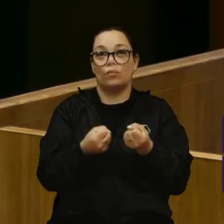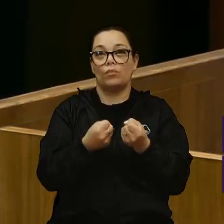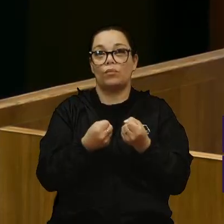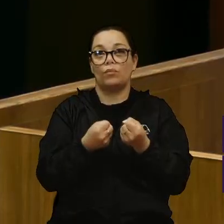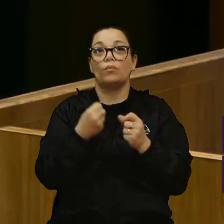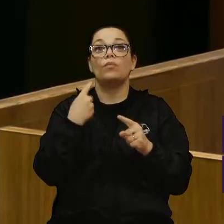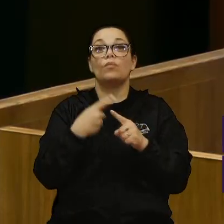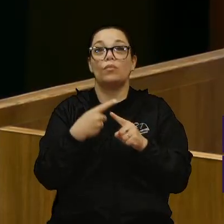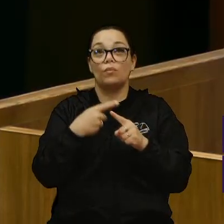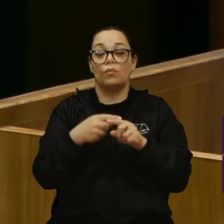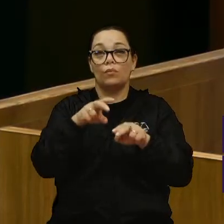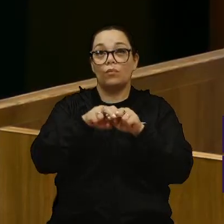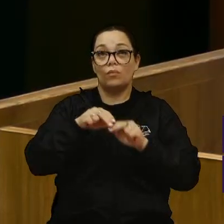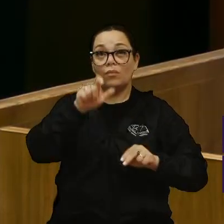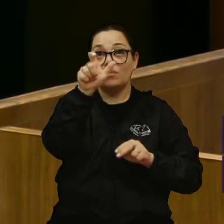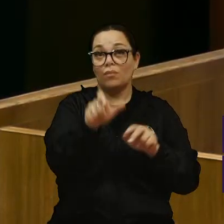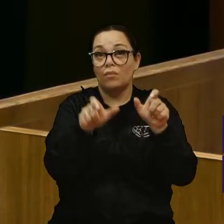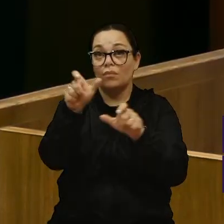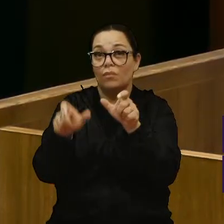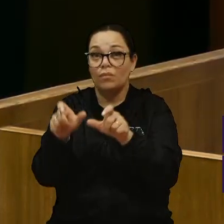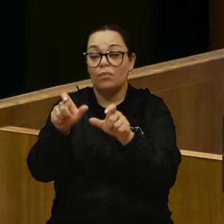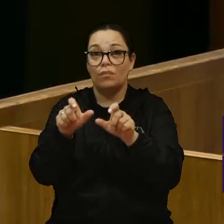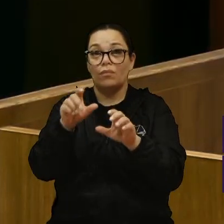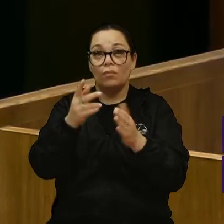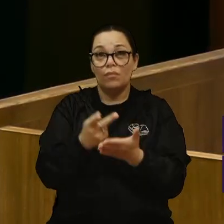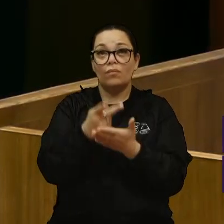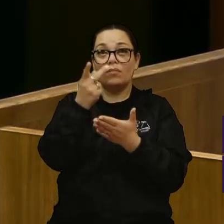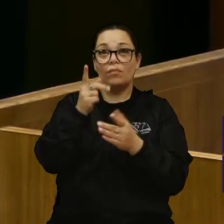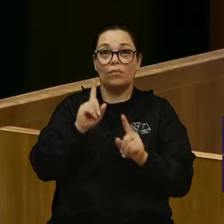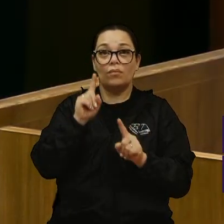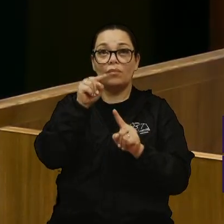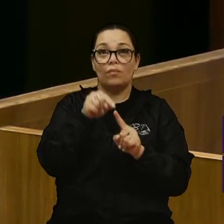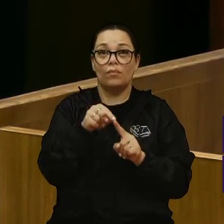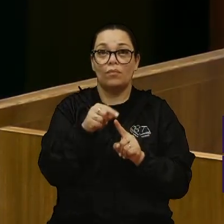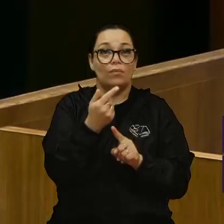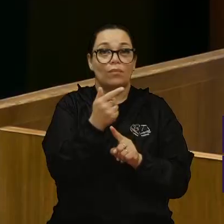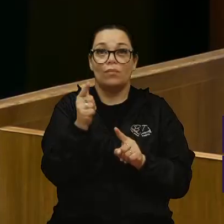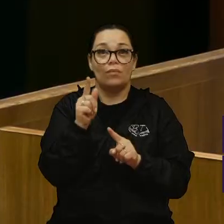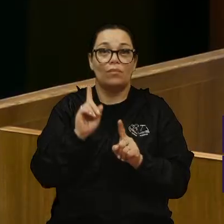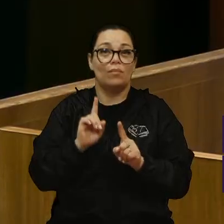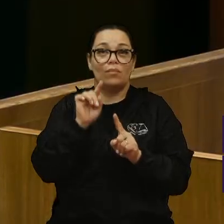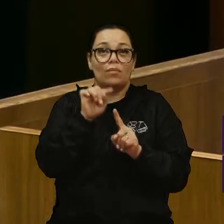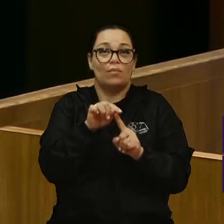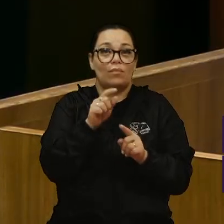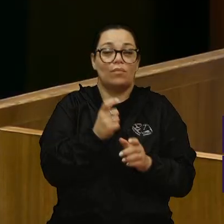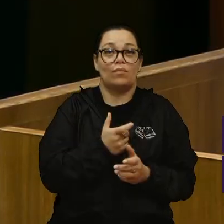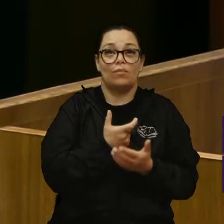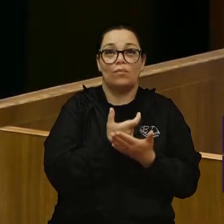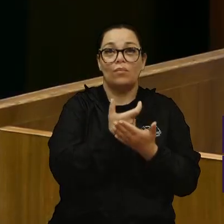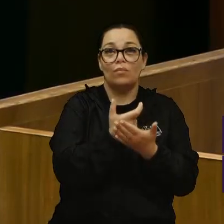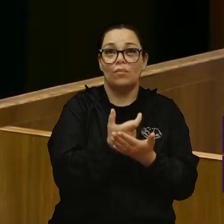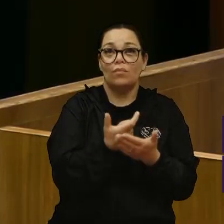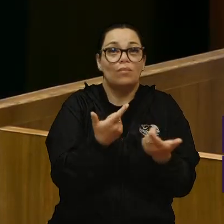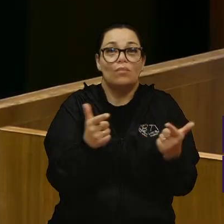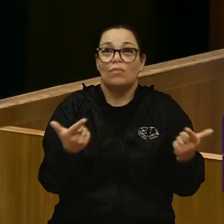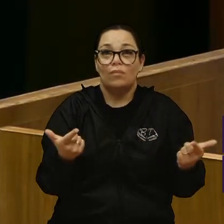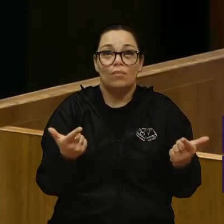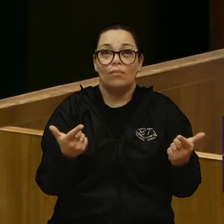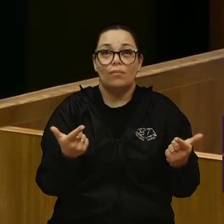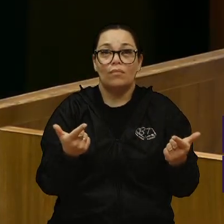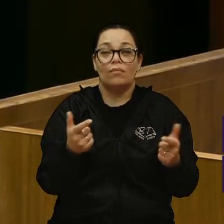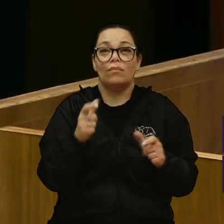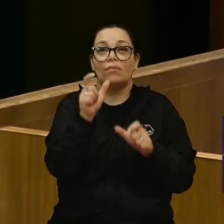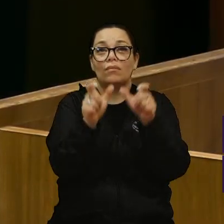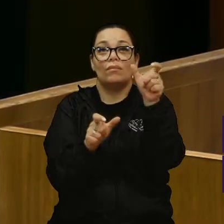Porque é por elas e com elas que essa comenda se faz sentido. Não teria sentido eu receber uma comenda delas,